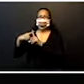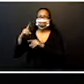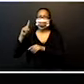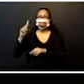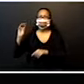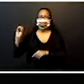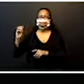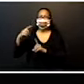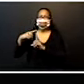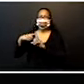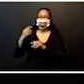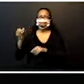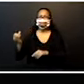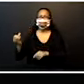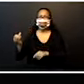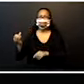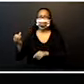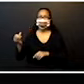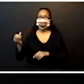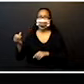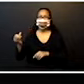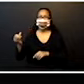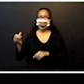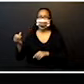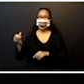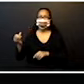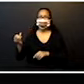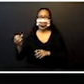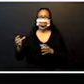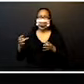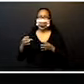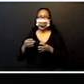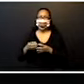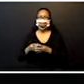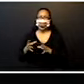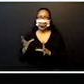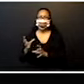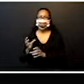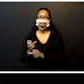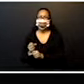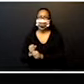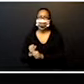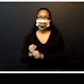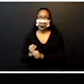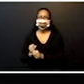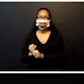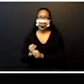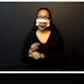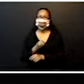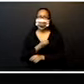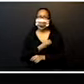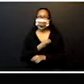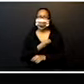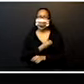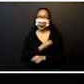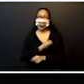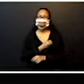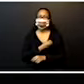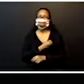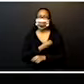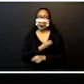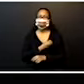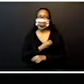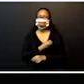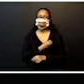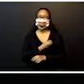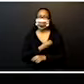6. Vocês vão fazer um número composto. O que é um número composto, professora? Você vai ver o